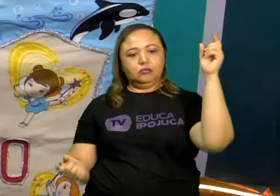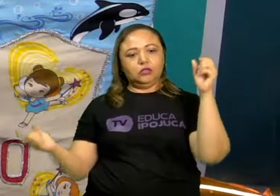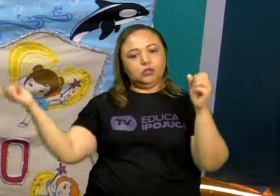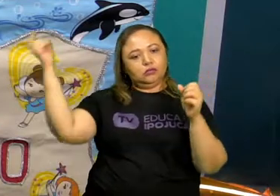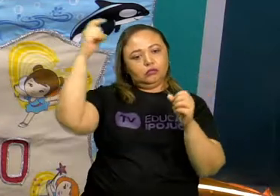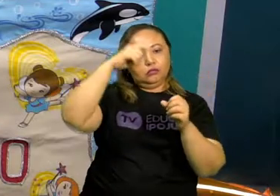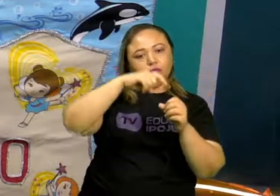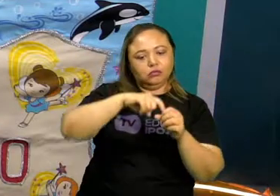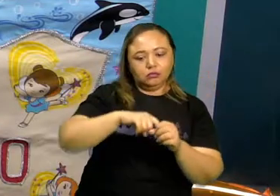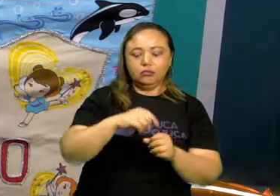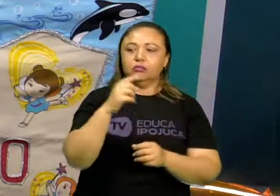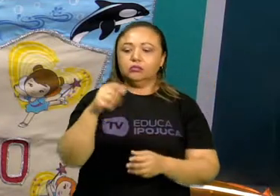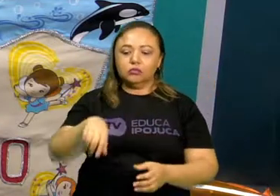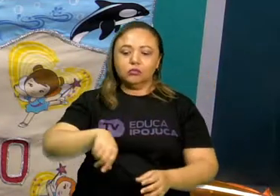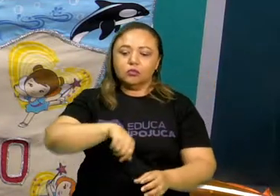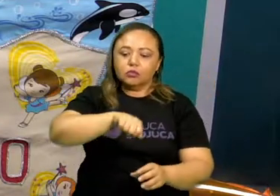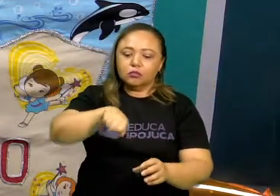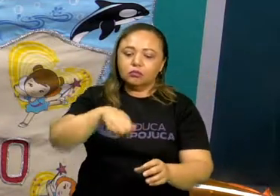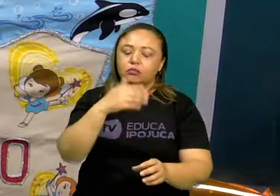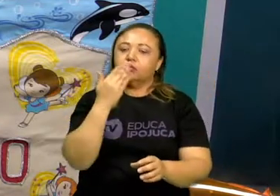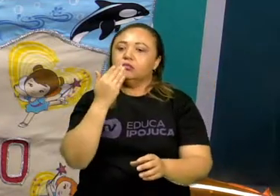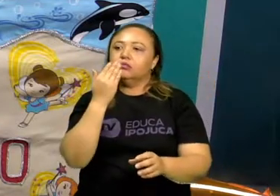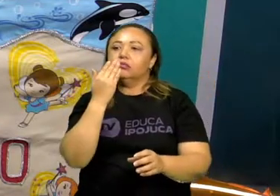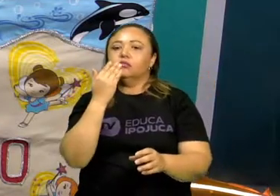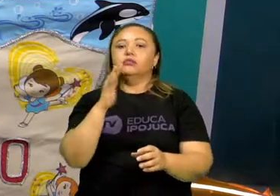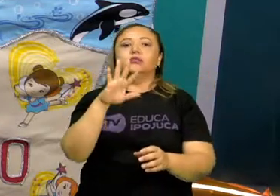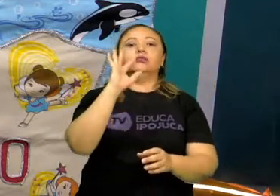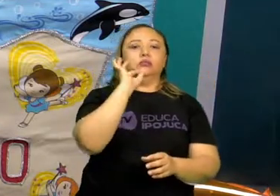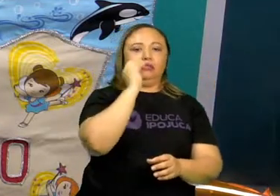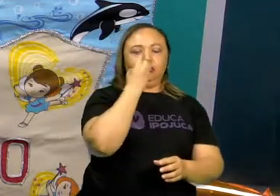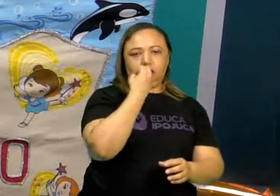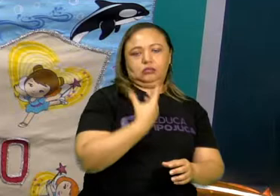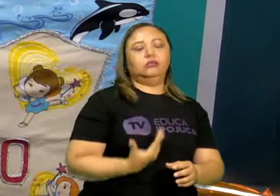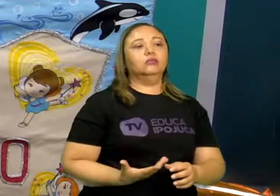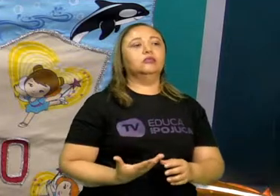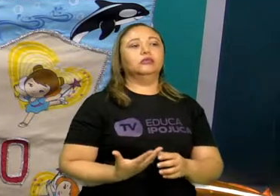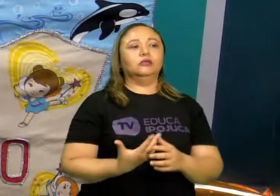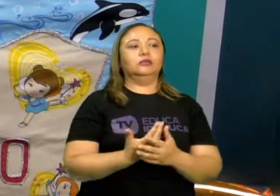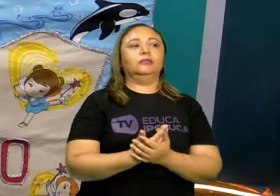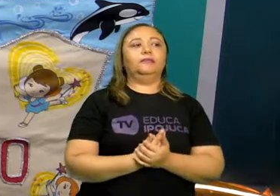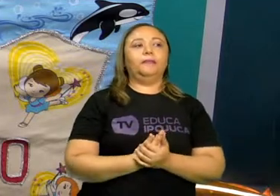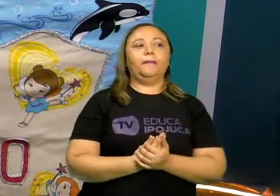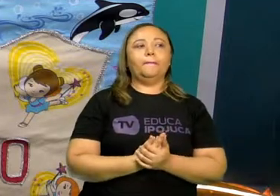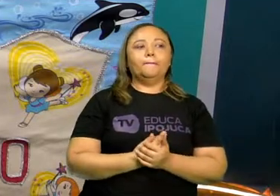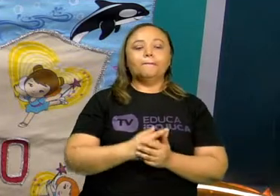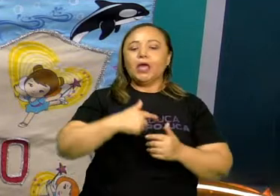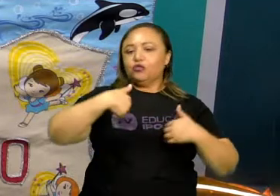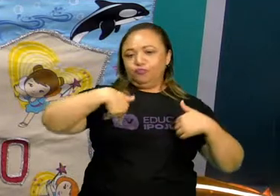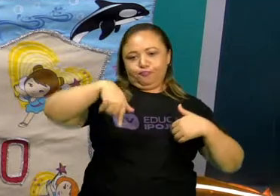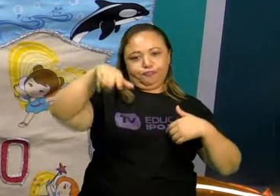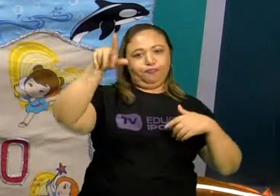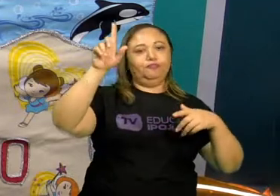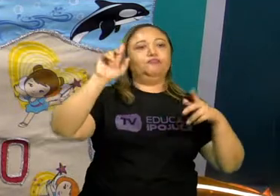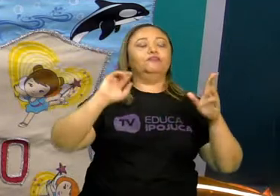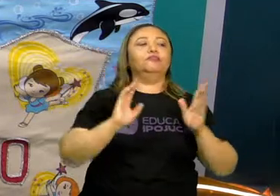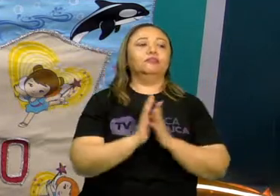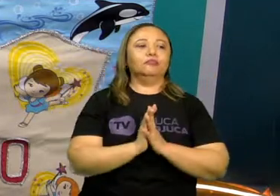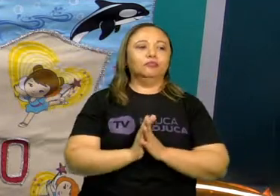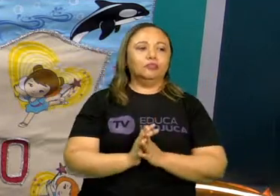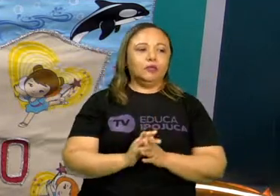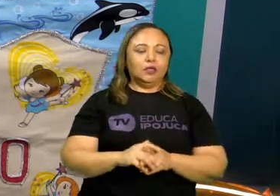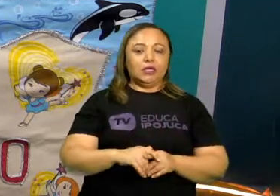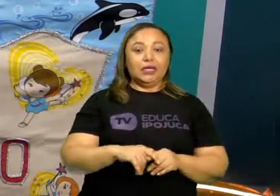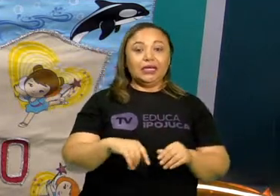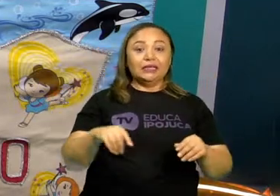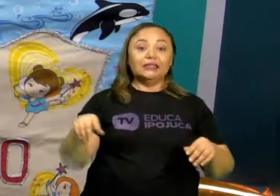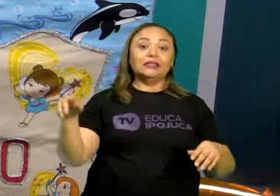o nosso mingau vai estar no ponto da gente comer. E eles foram. Certo.